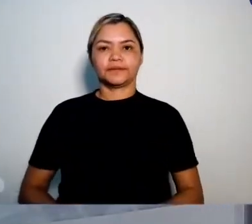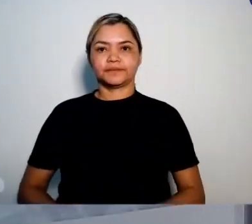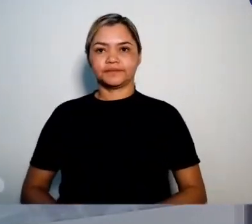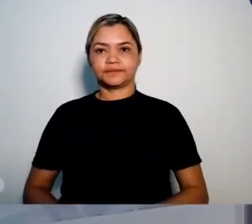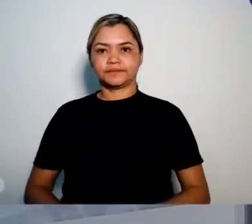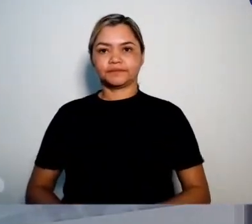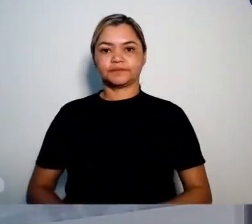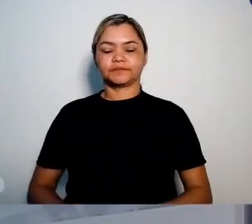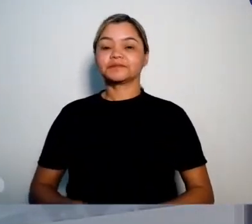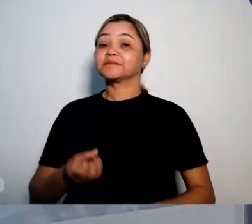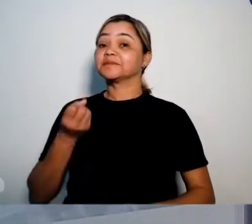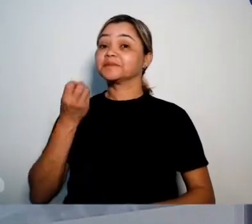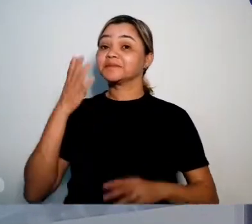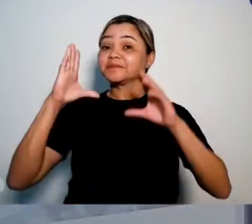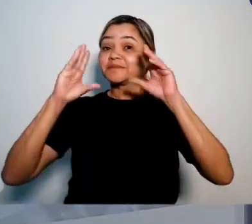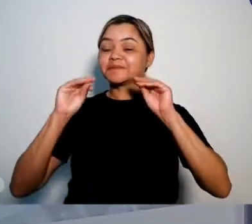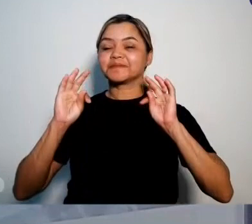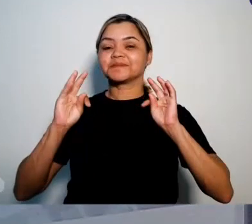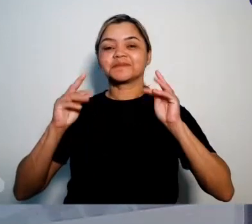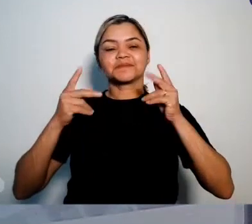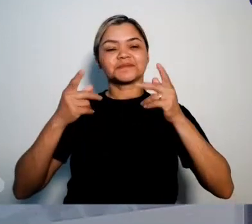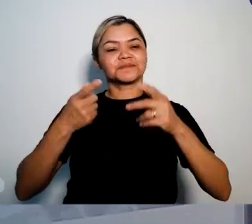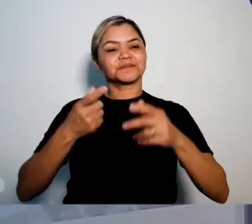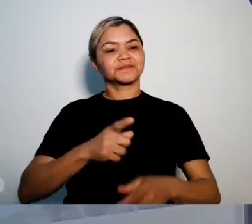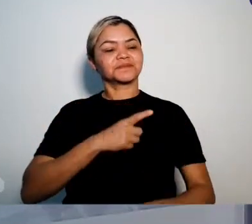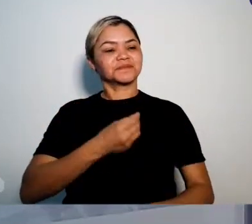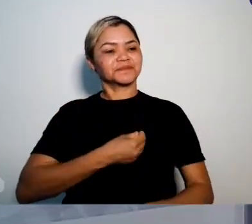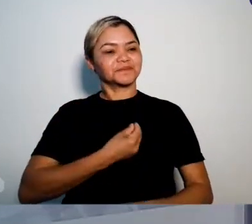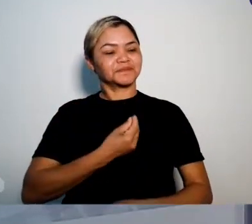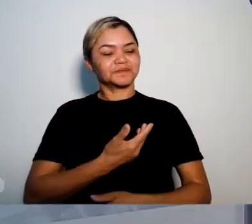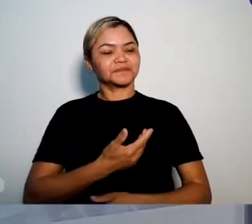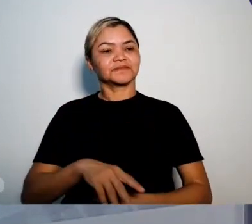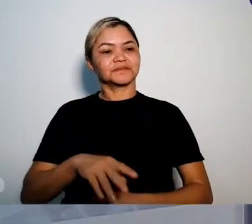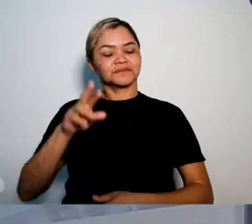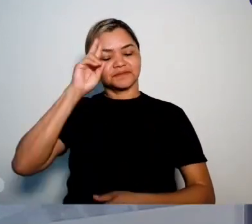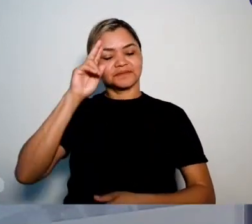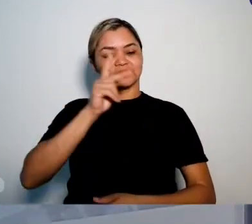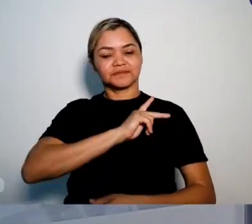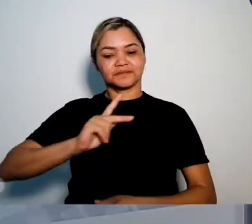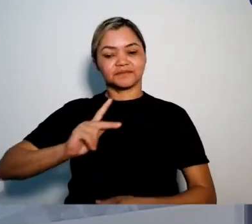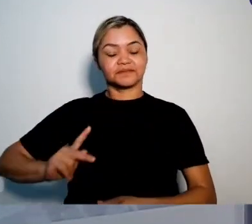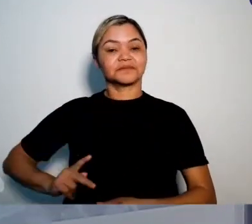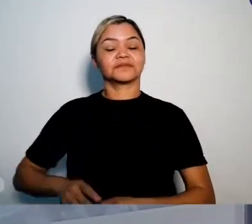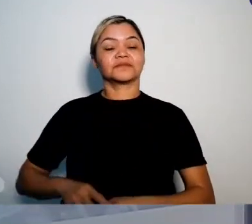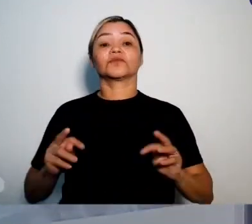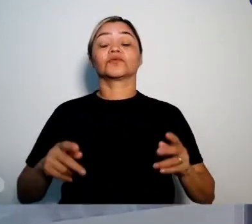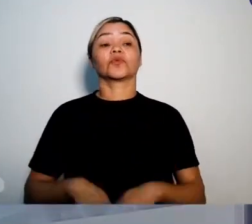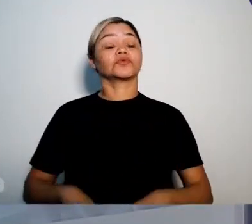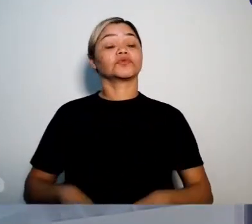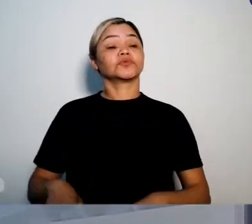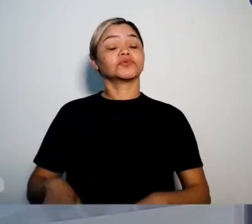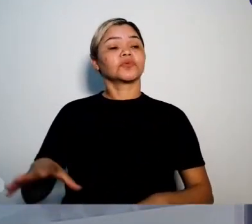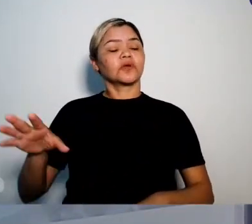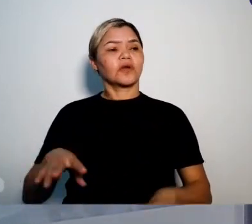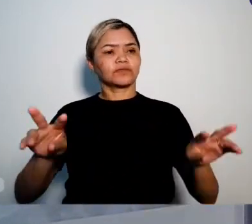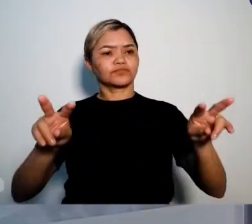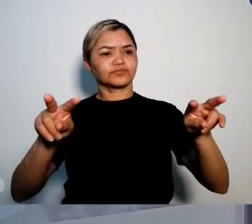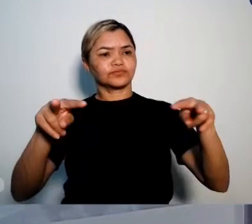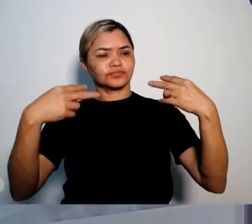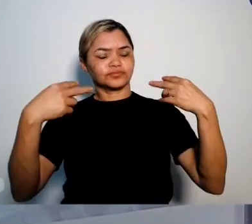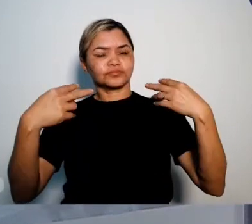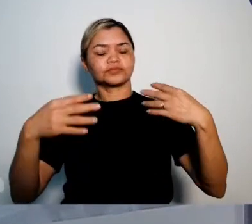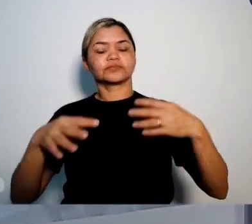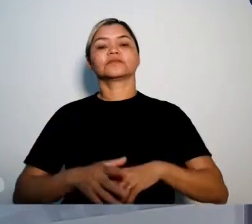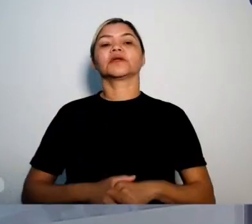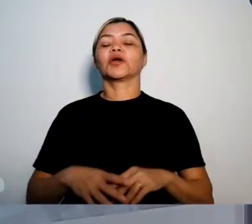Boa noite a todos os presentes, senhor presidente, todos os nossos ouvintes. Com muita alegria trago um resumo